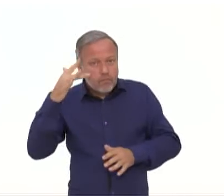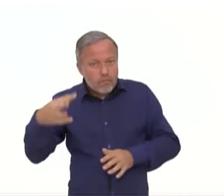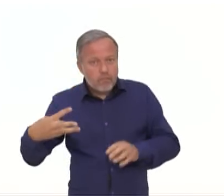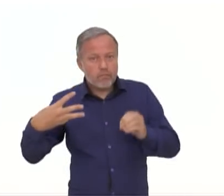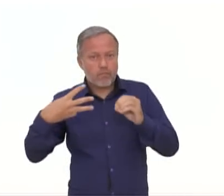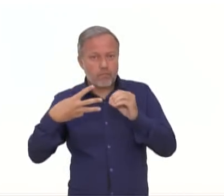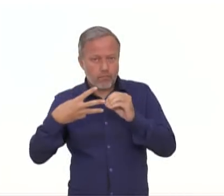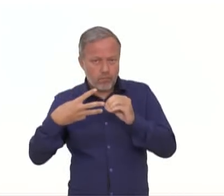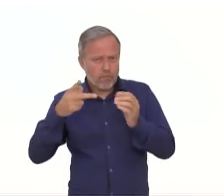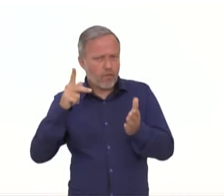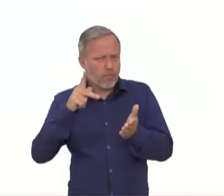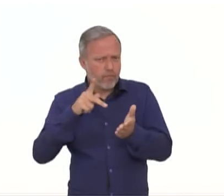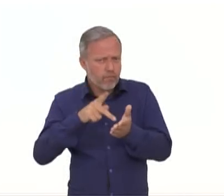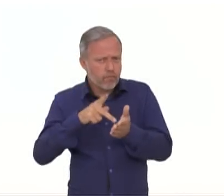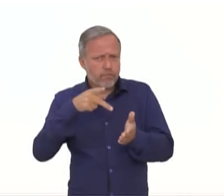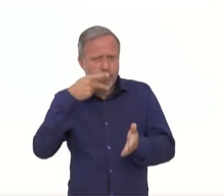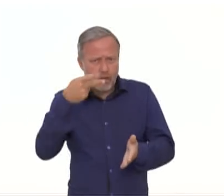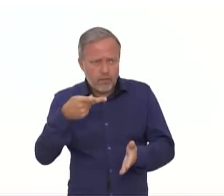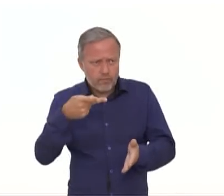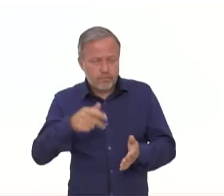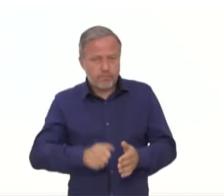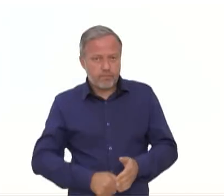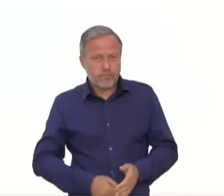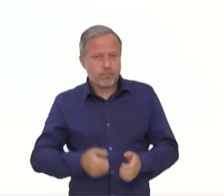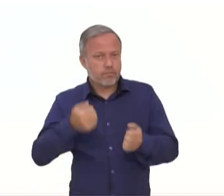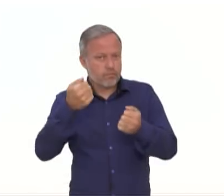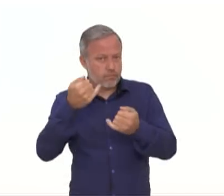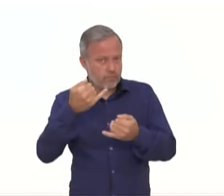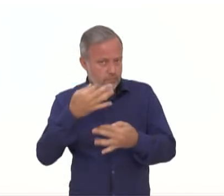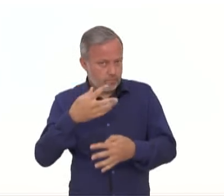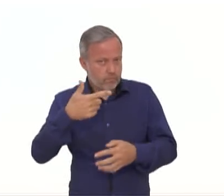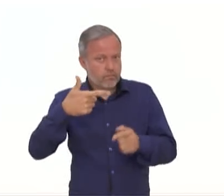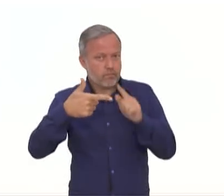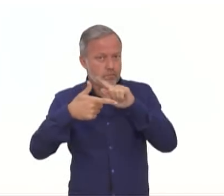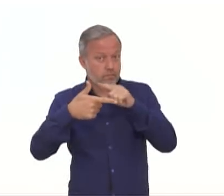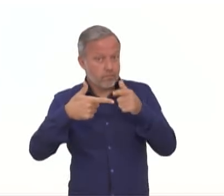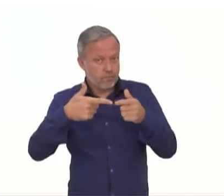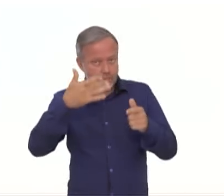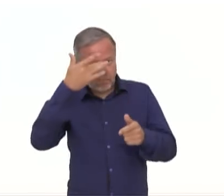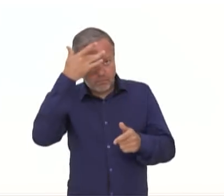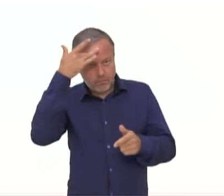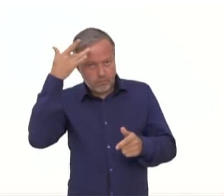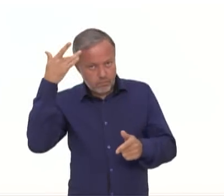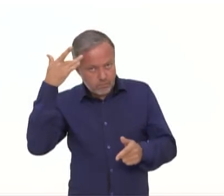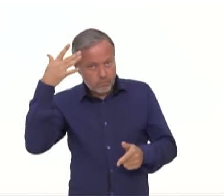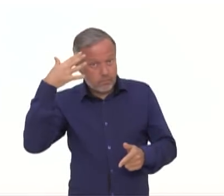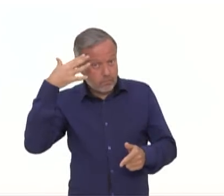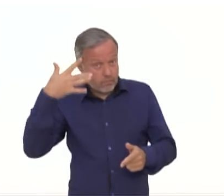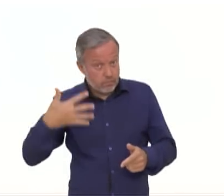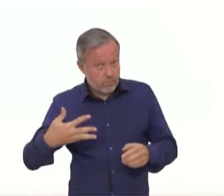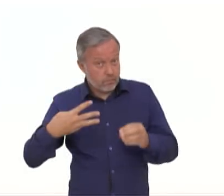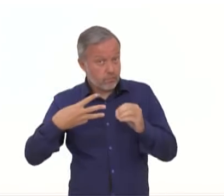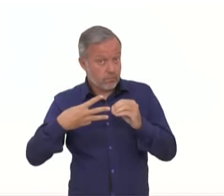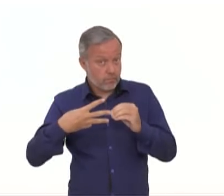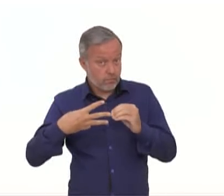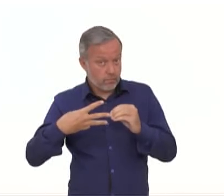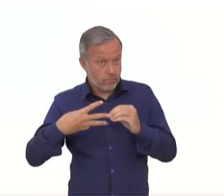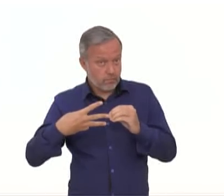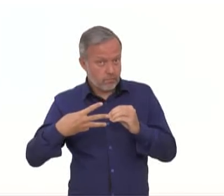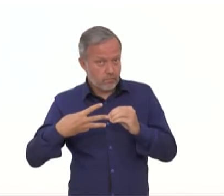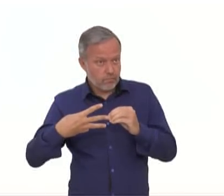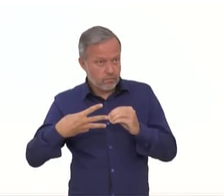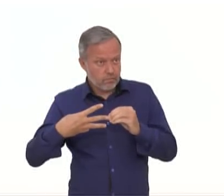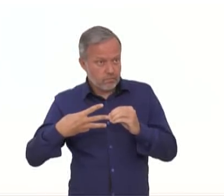afirma? Lembra que eu expliquei para vocês de dois pesquisadores que falavam sobre a teoria celular? Então era sobre isso que o